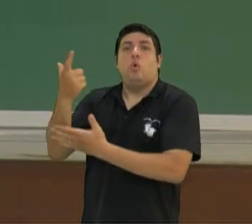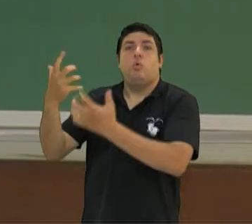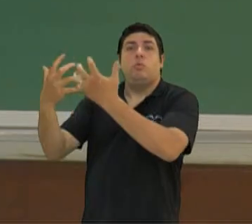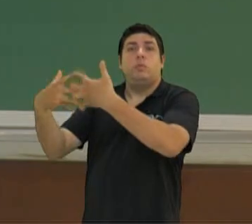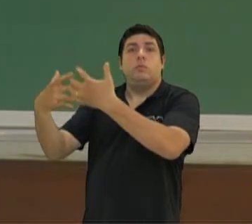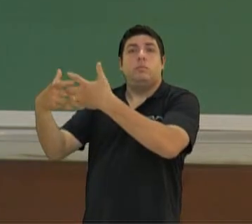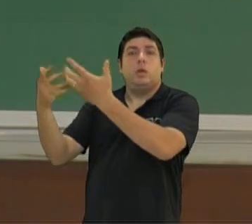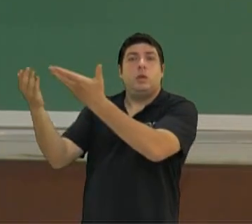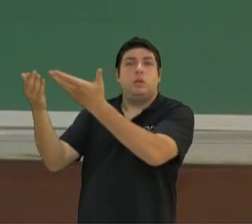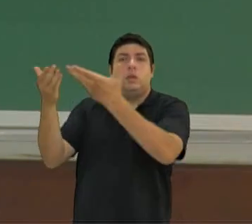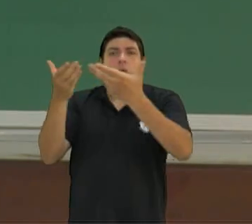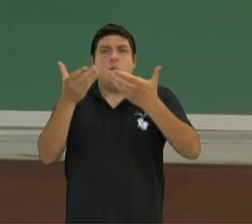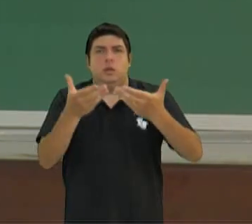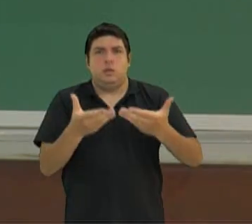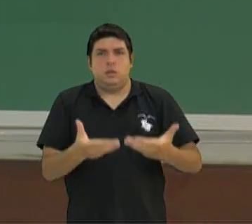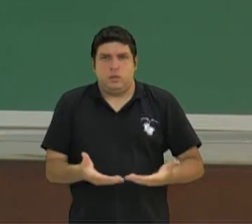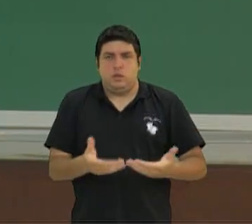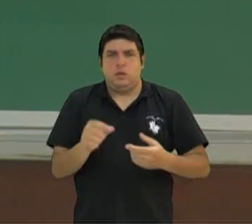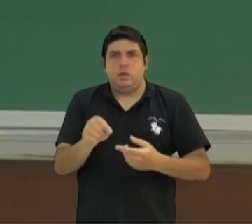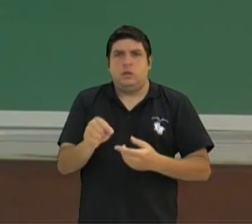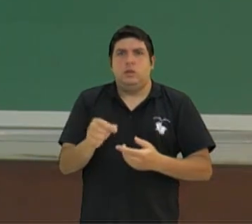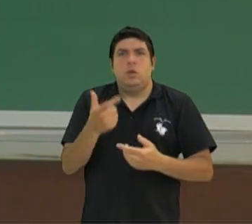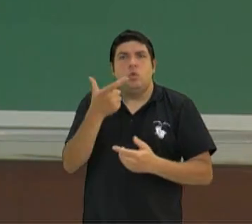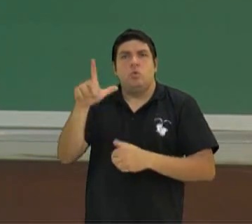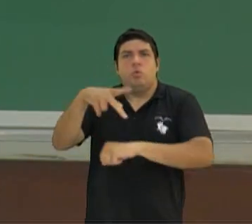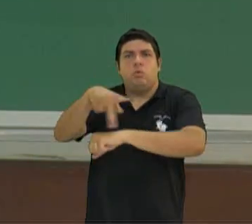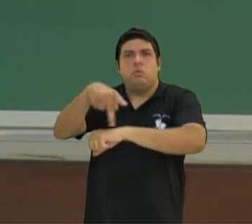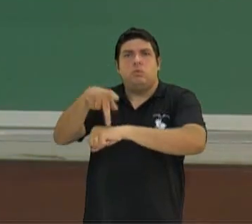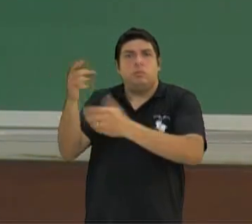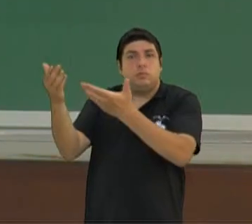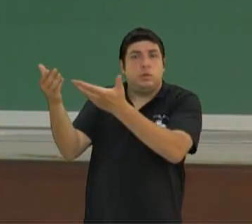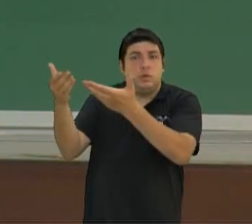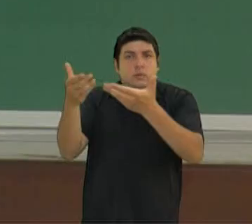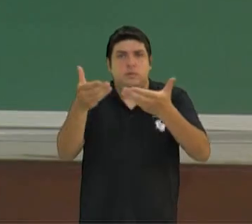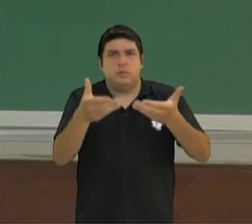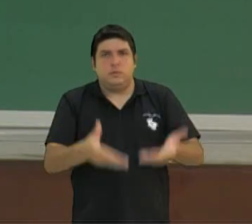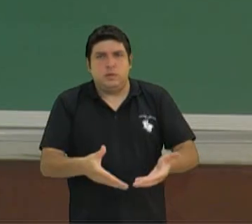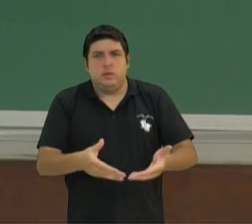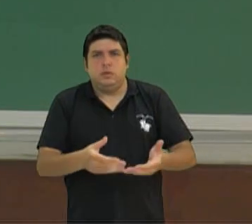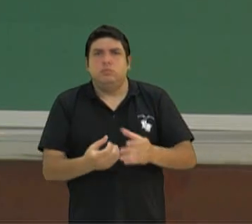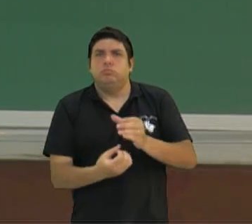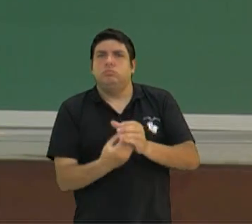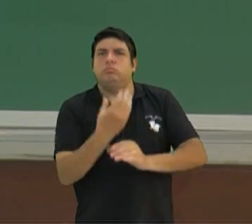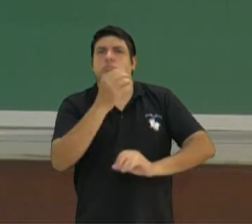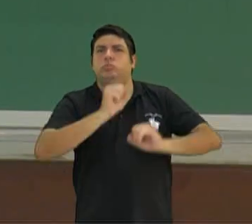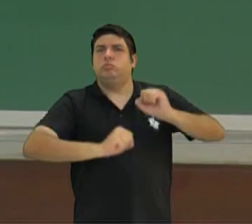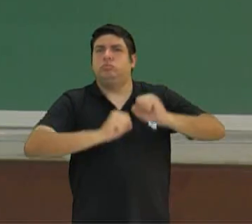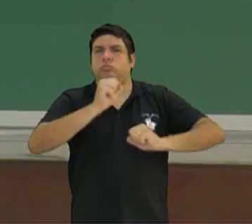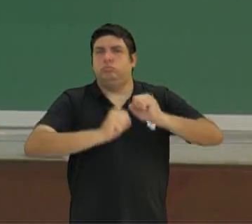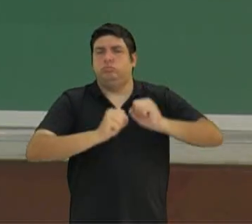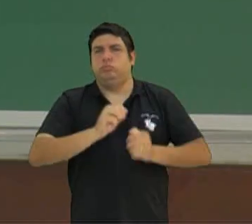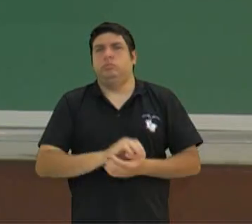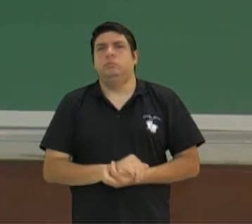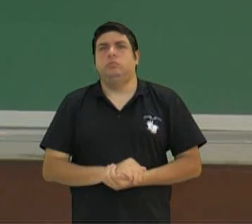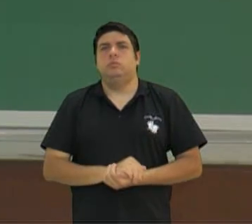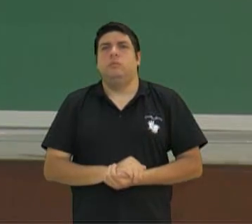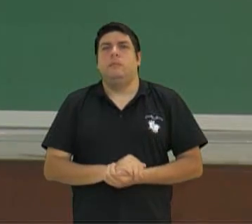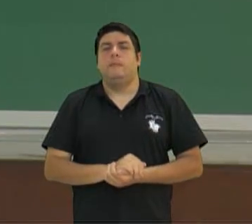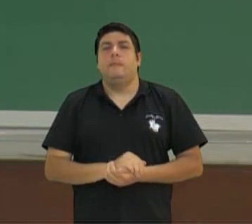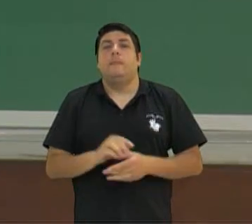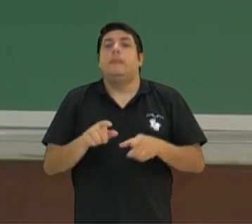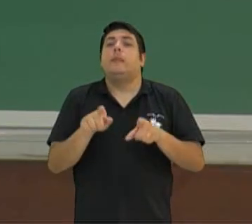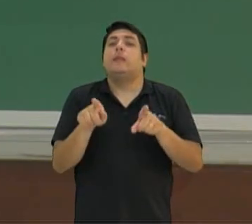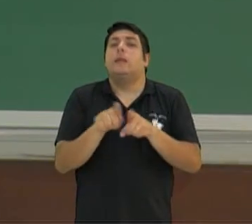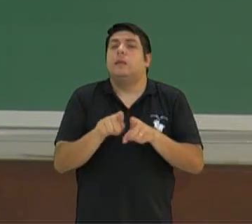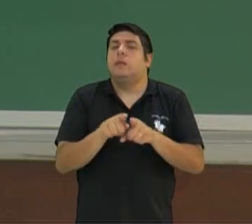máquinas, trazer de fora, trazer de outros países para iniciar a industrialização no Brasil, certo? E também investir ali